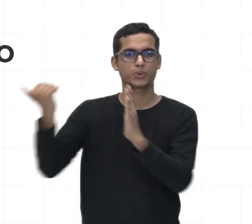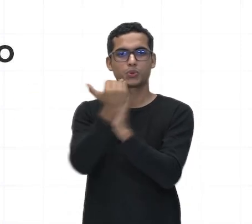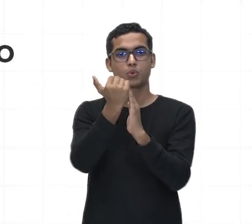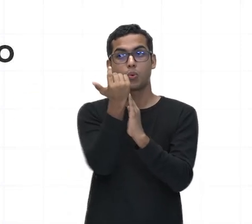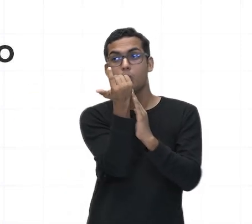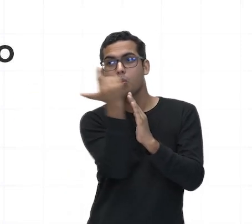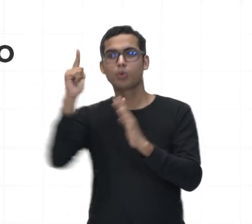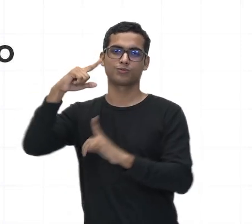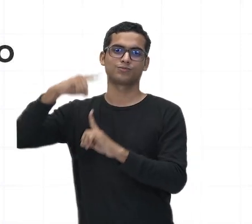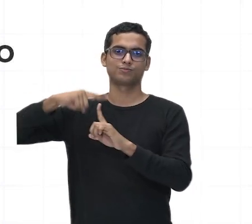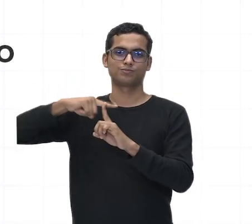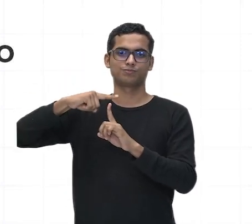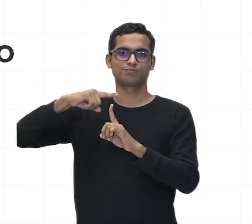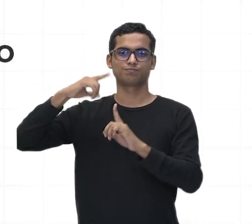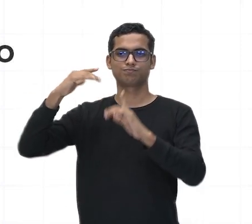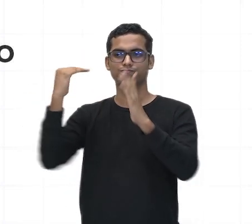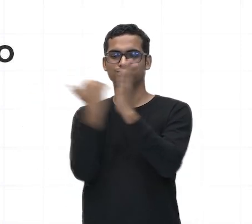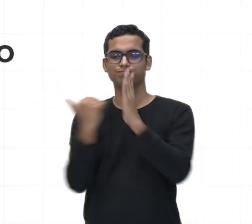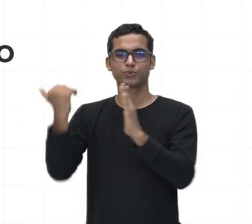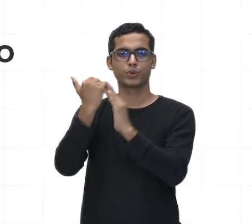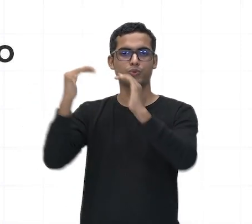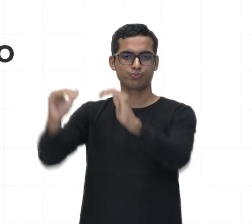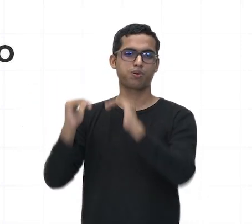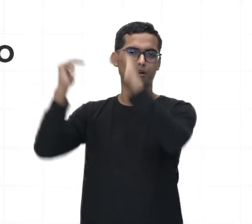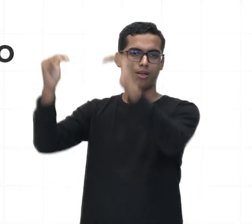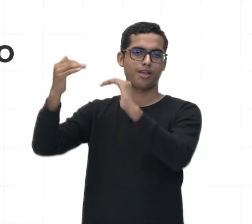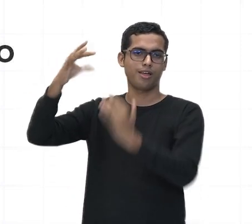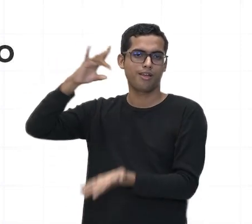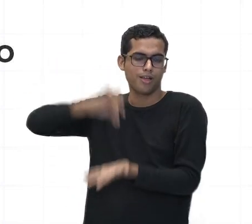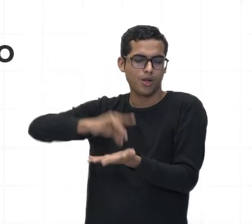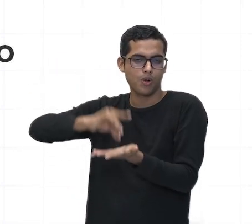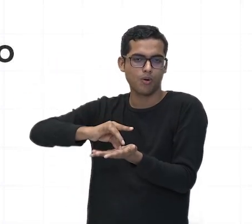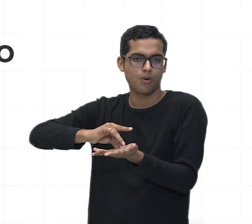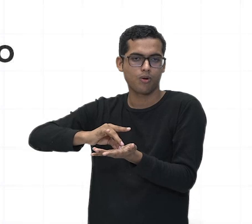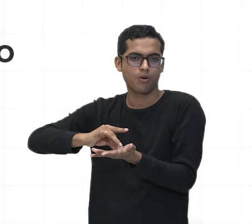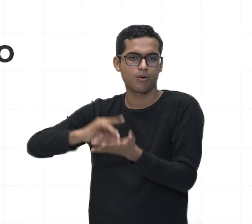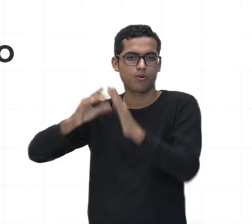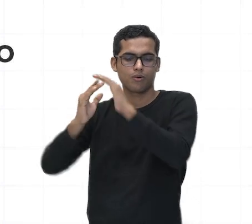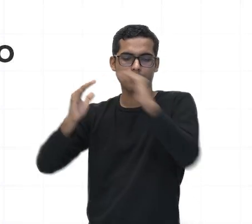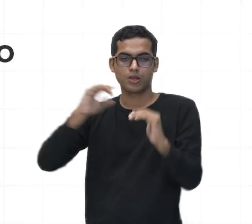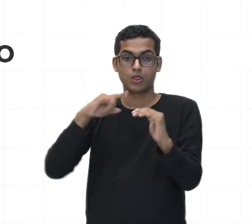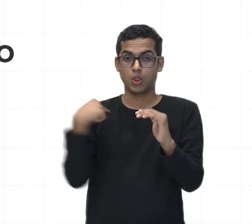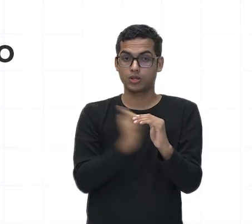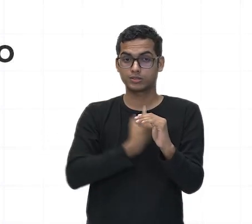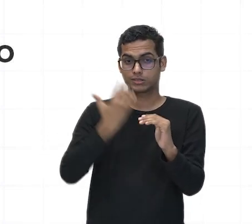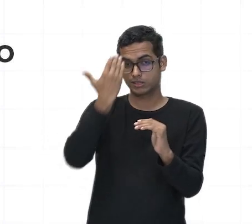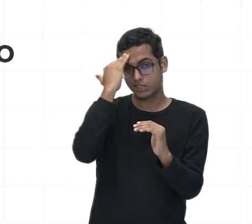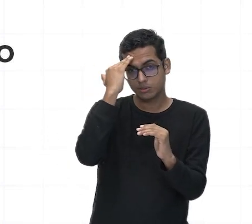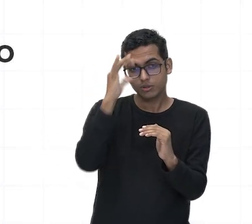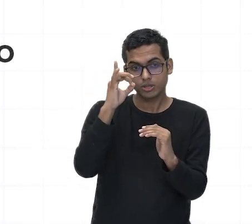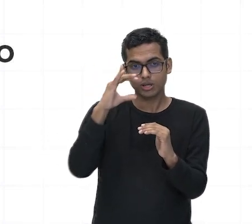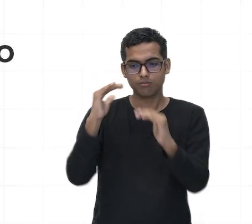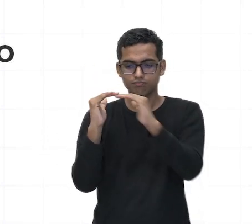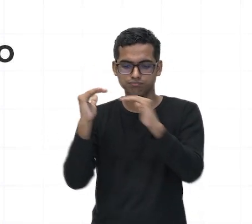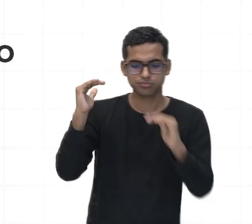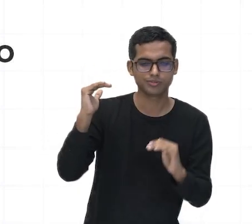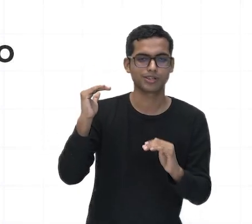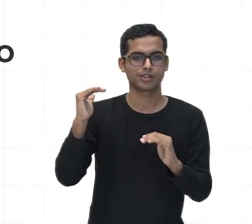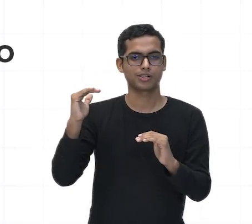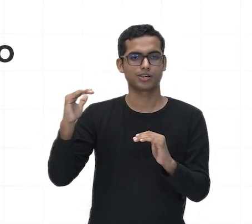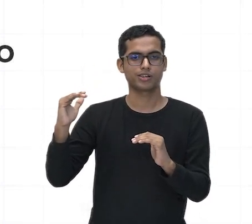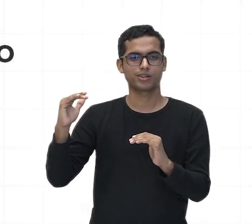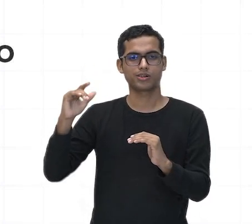imediata. Algo que está além, que está fora daquilo que nós podemos entender, compreender, olhar,